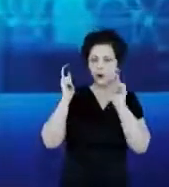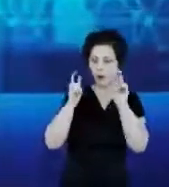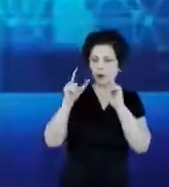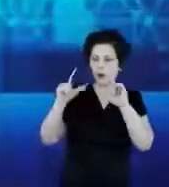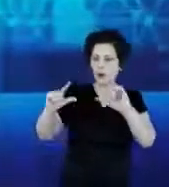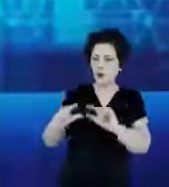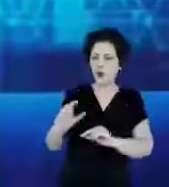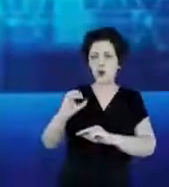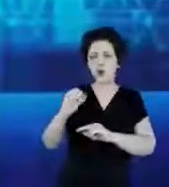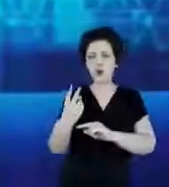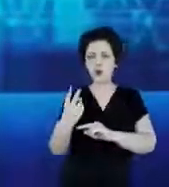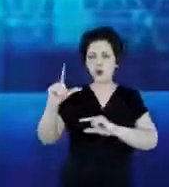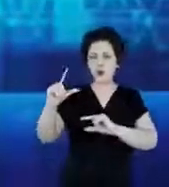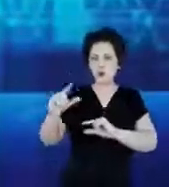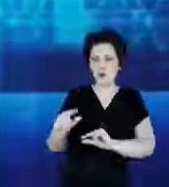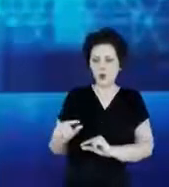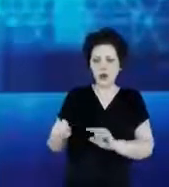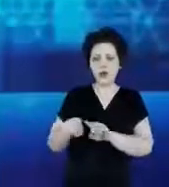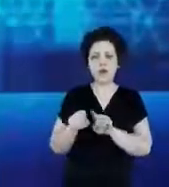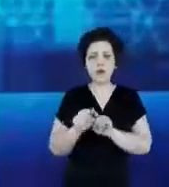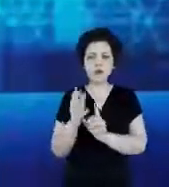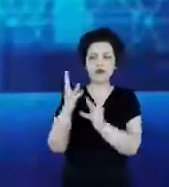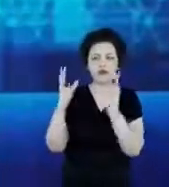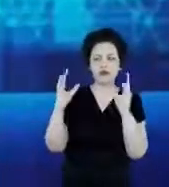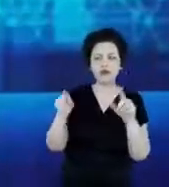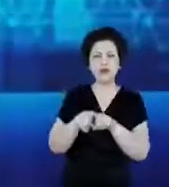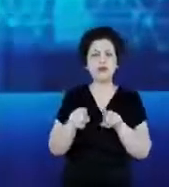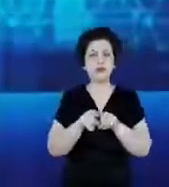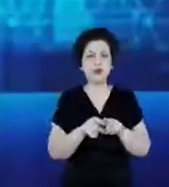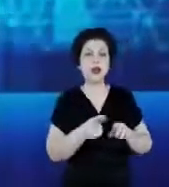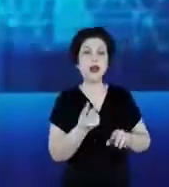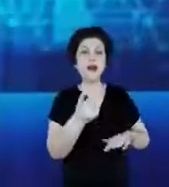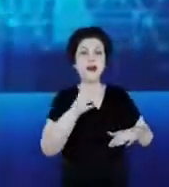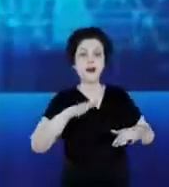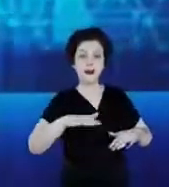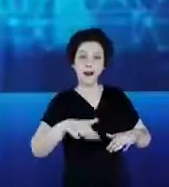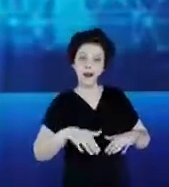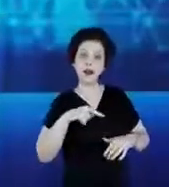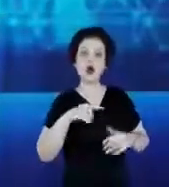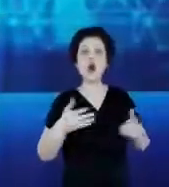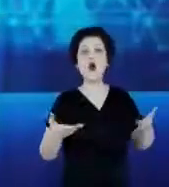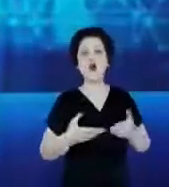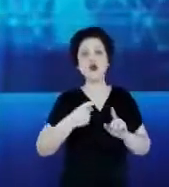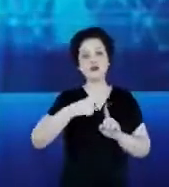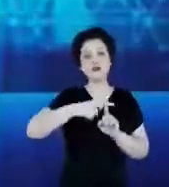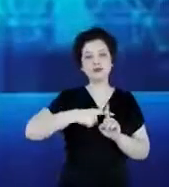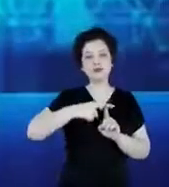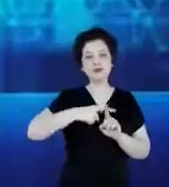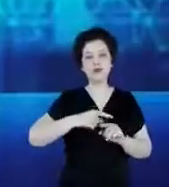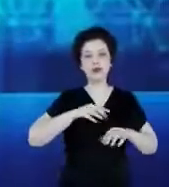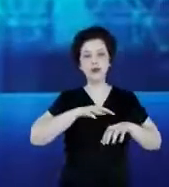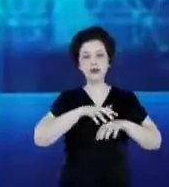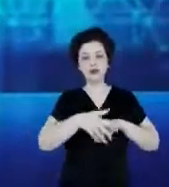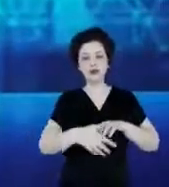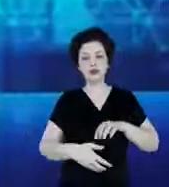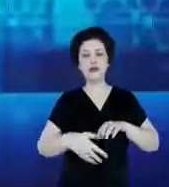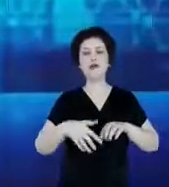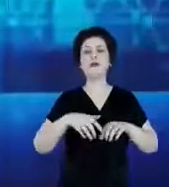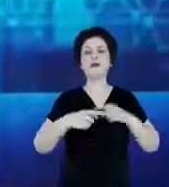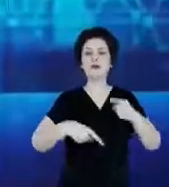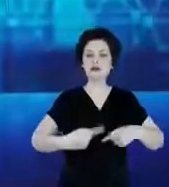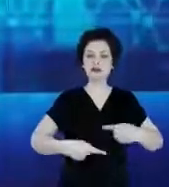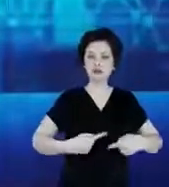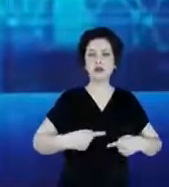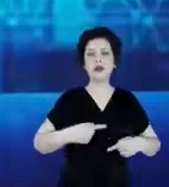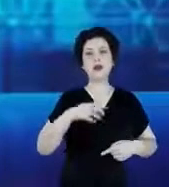emissão alinhada ao meio ambiente e redução de custo. Nós temos um parque térmico que se revelou muito importante agora para nos